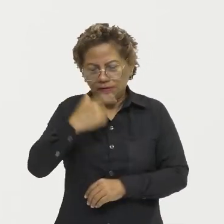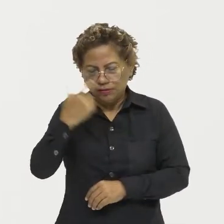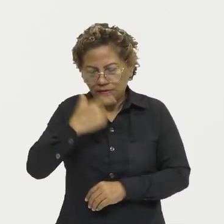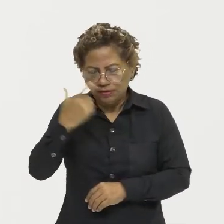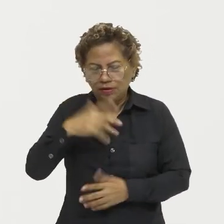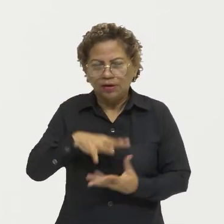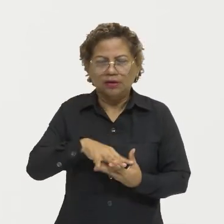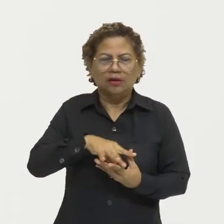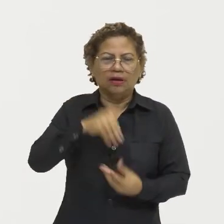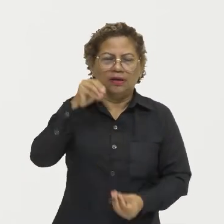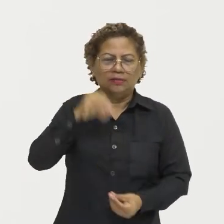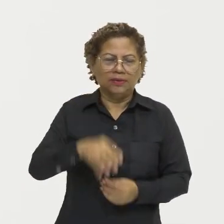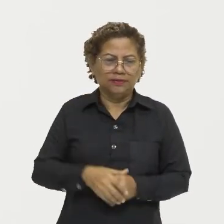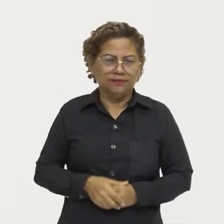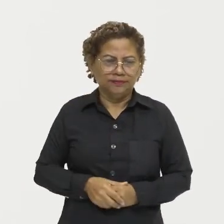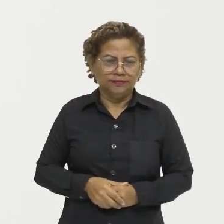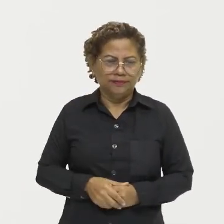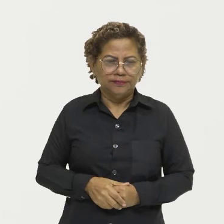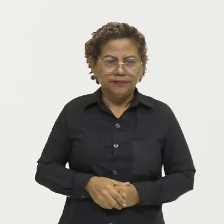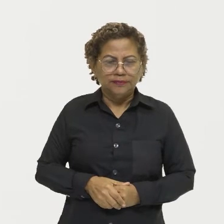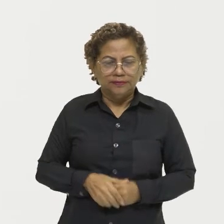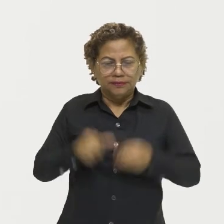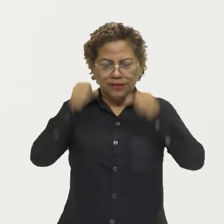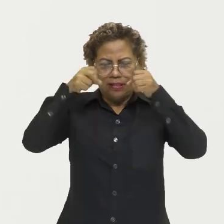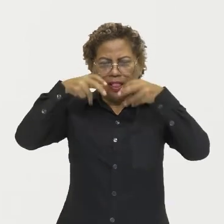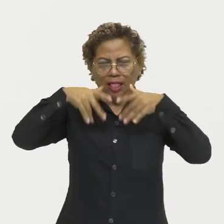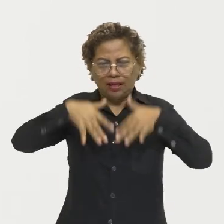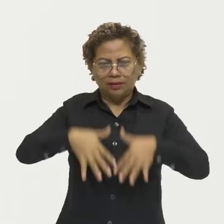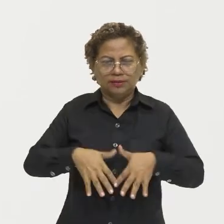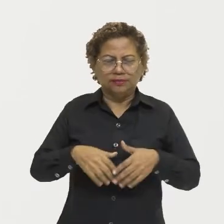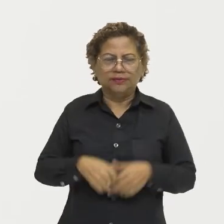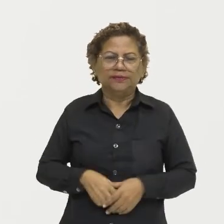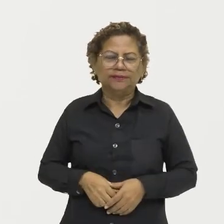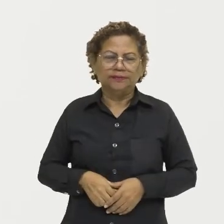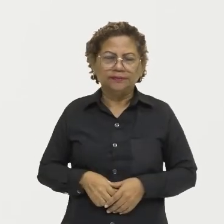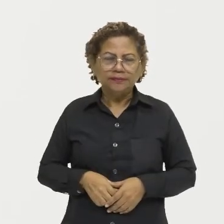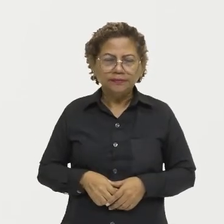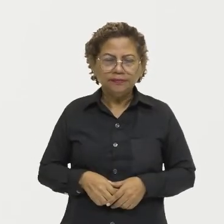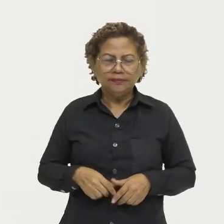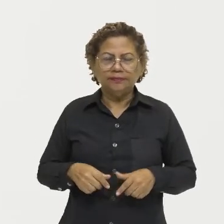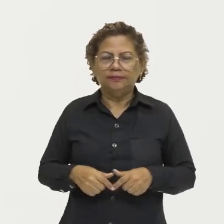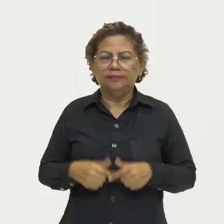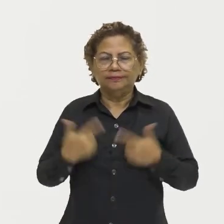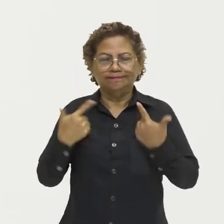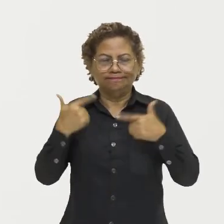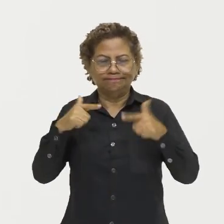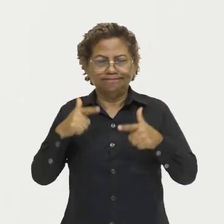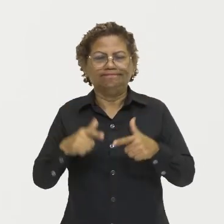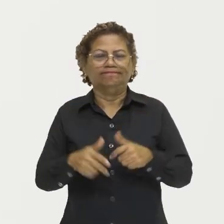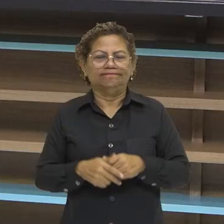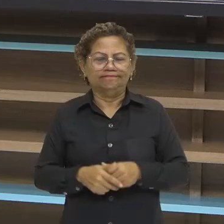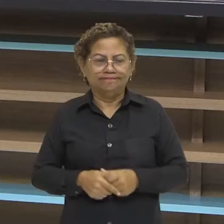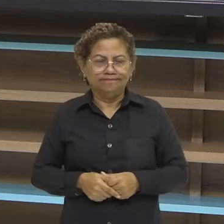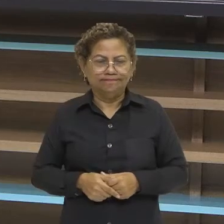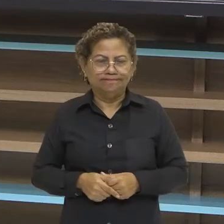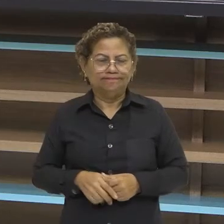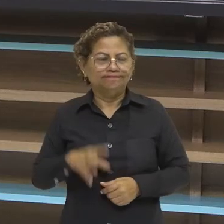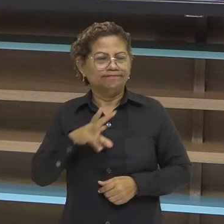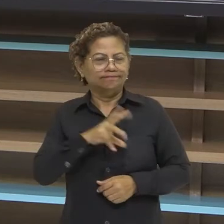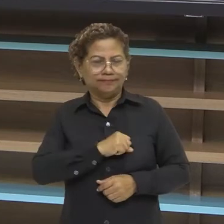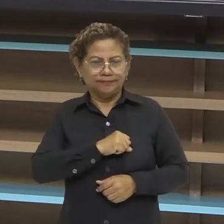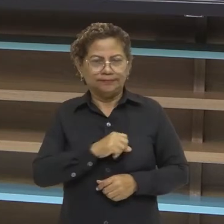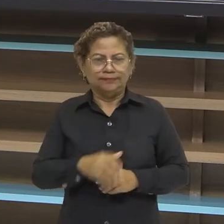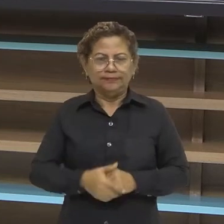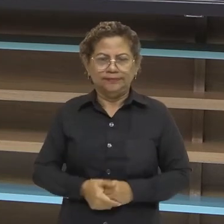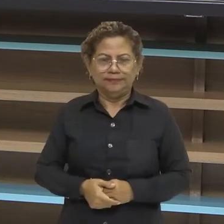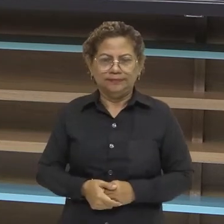palavras da alma. Lágrimas, a pura linguagem do amor. Então, vocês observaram aí que nessa função, nós temos